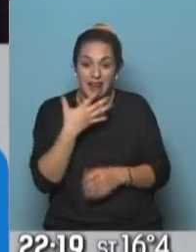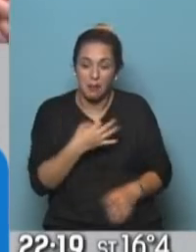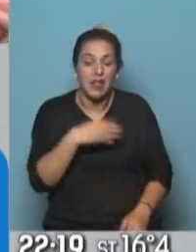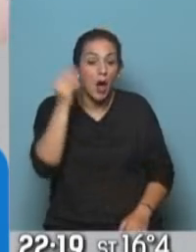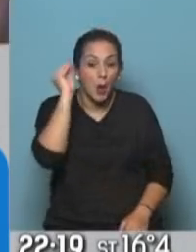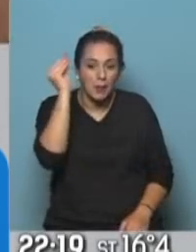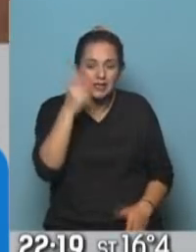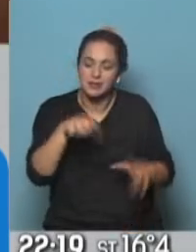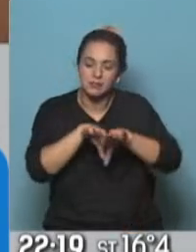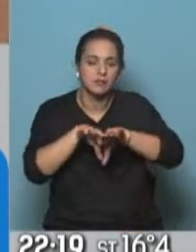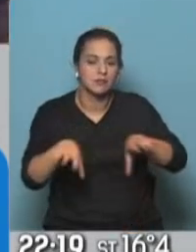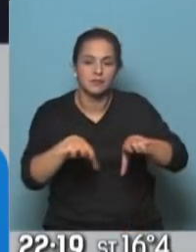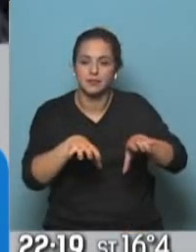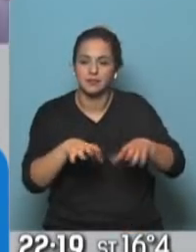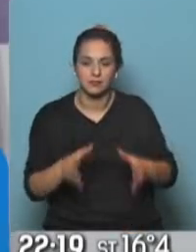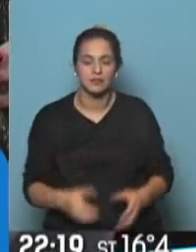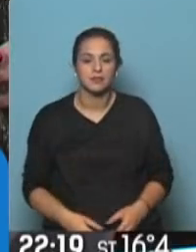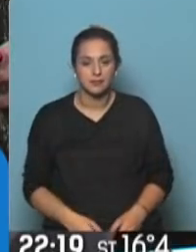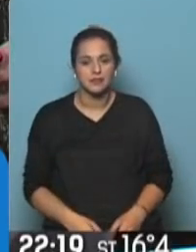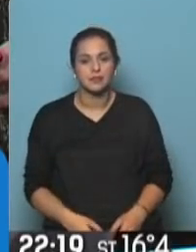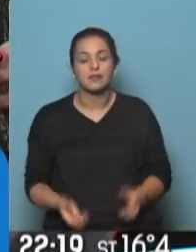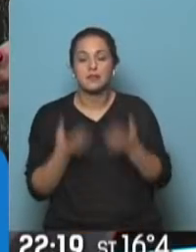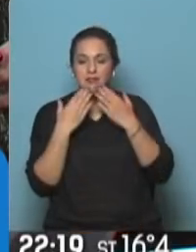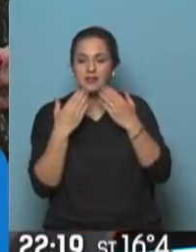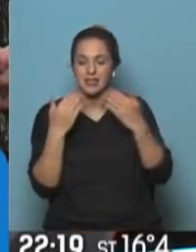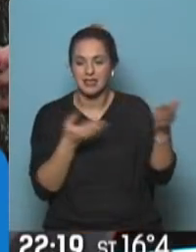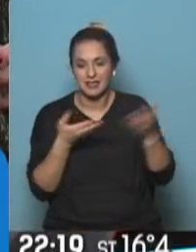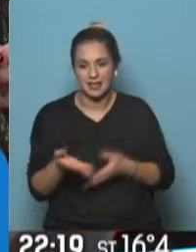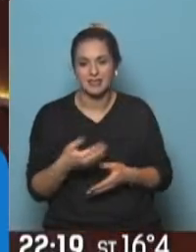Esa es la cosa. Te agradecemos mucho, Marcia, por haber estado con nosotros.